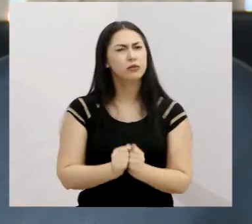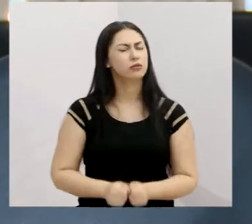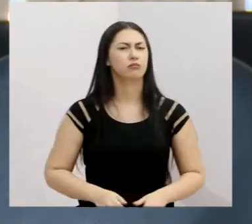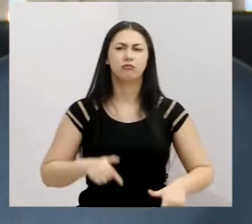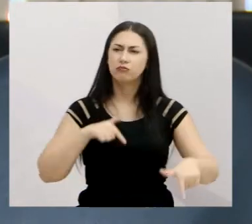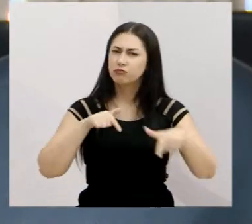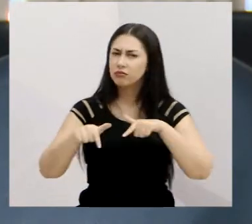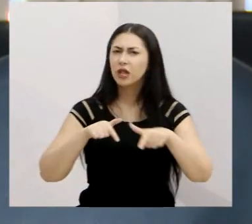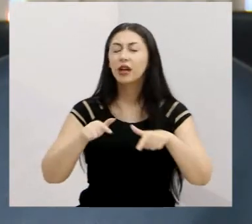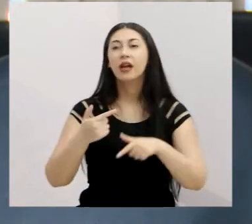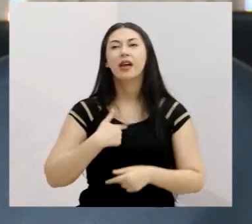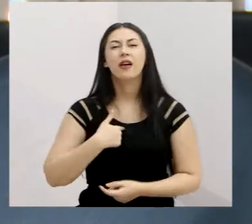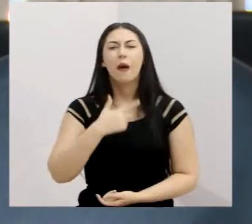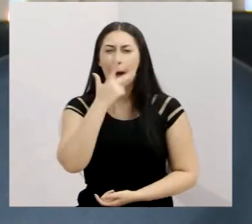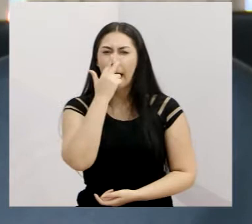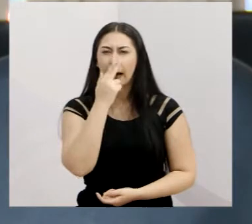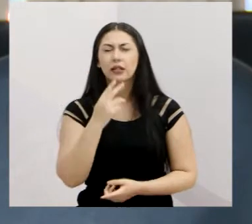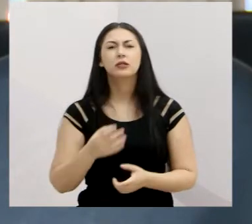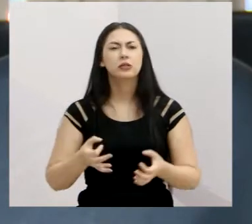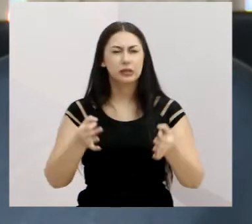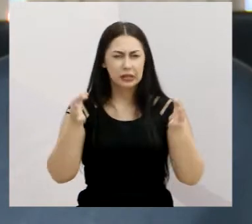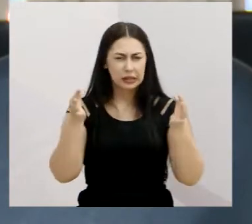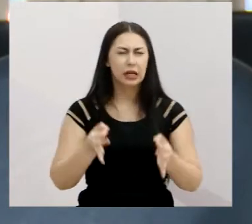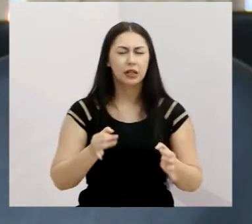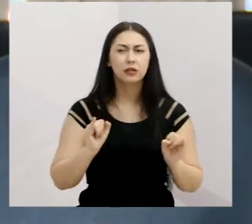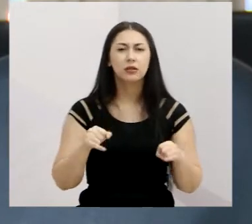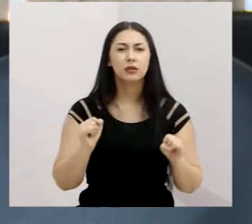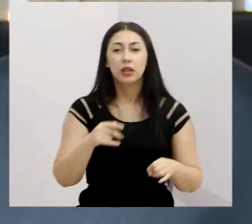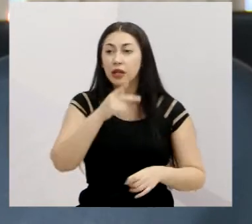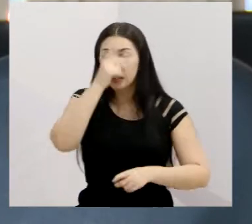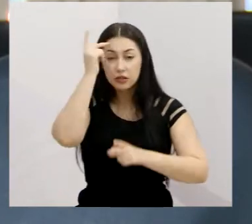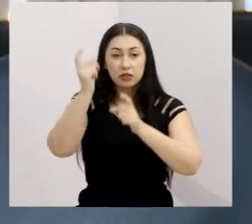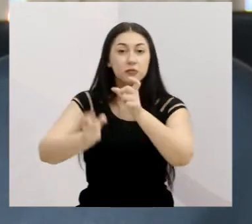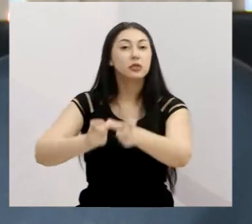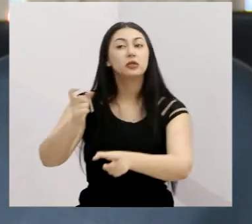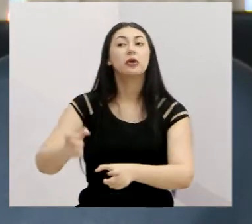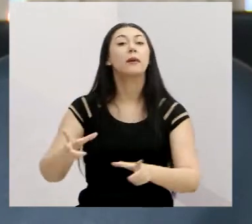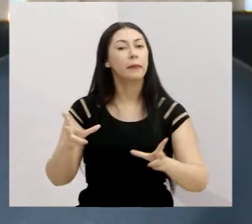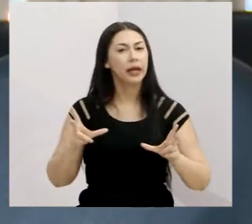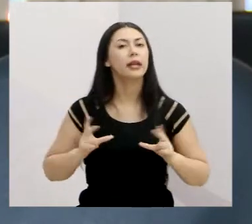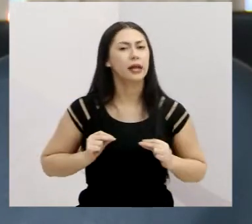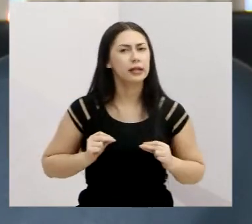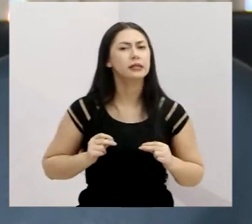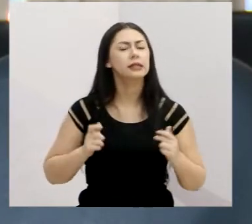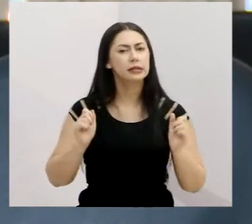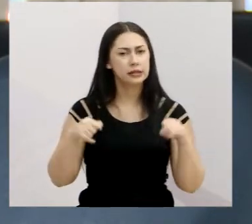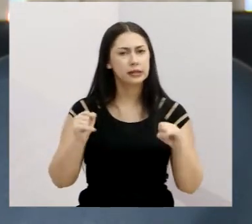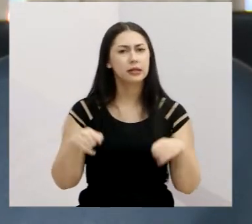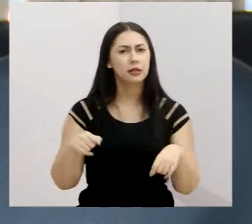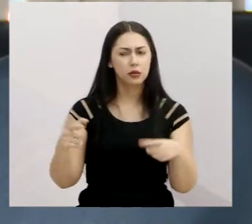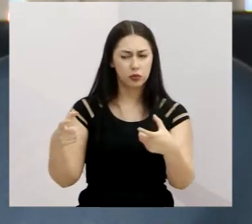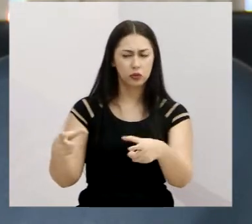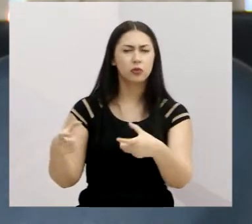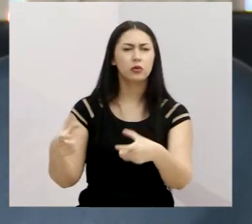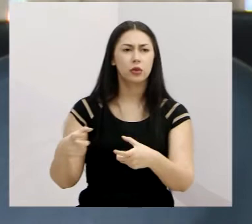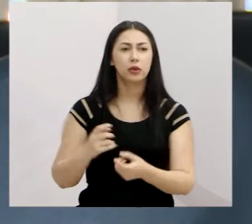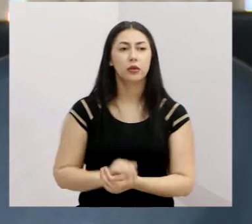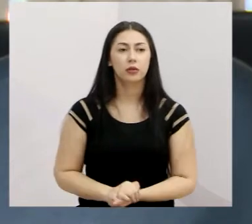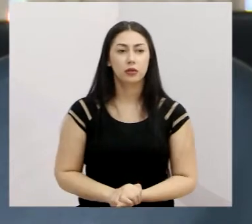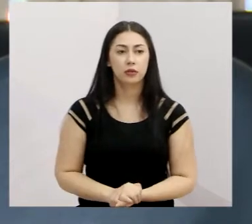buscando ele acredito que vai dar tudo certo sim as pessoas que estão lá são pessoas merecedoras mesmo preciso